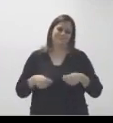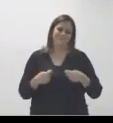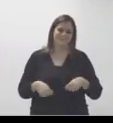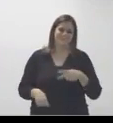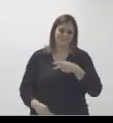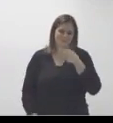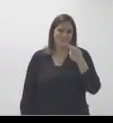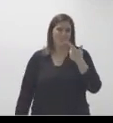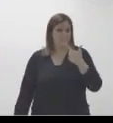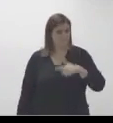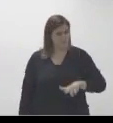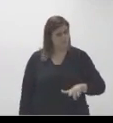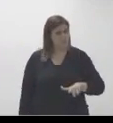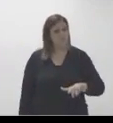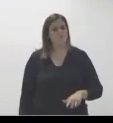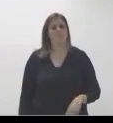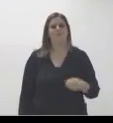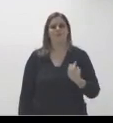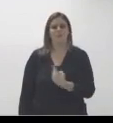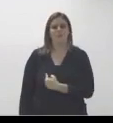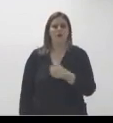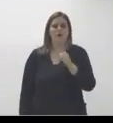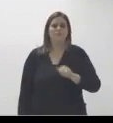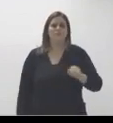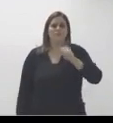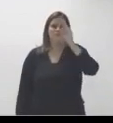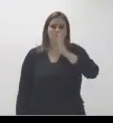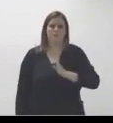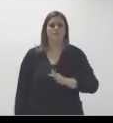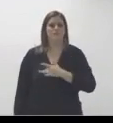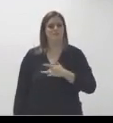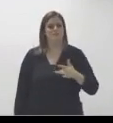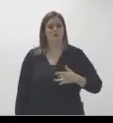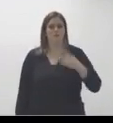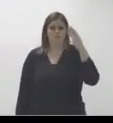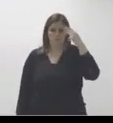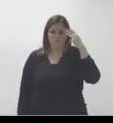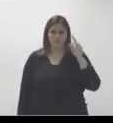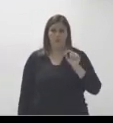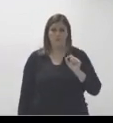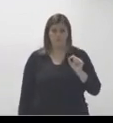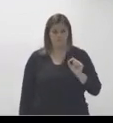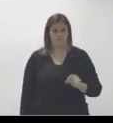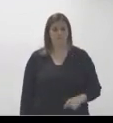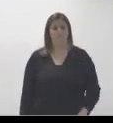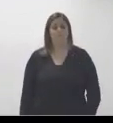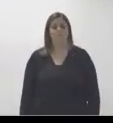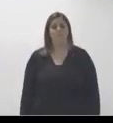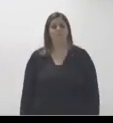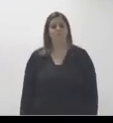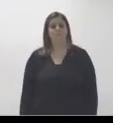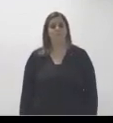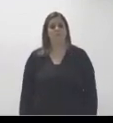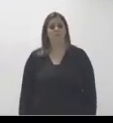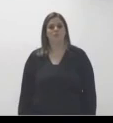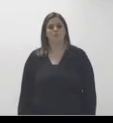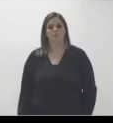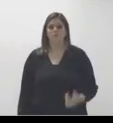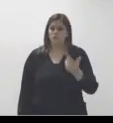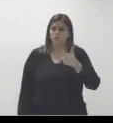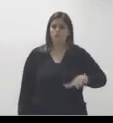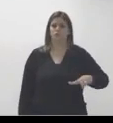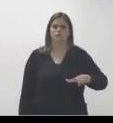reafirmar a posição da associação brasileira e saúde mental na qual reafirma e cobra na